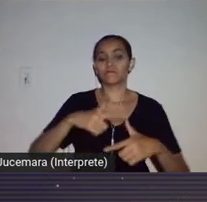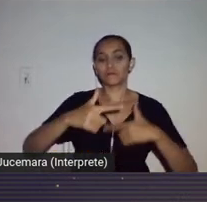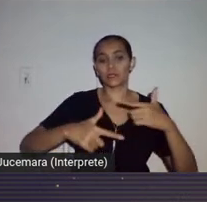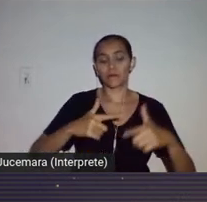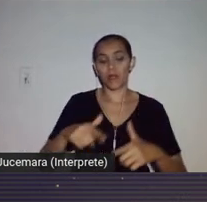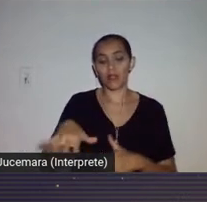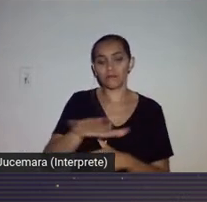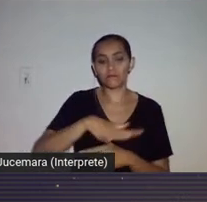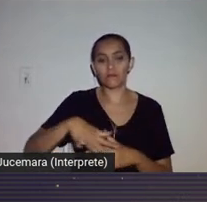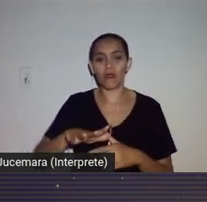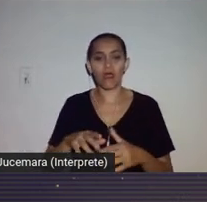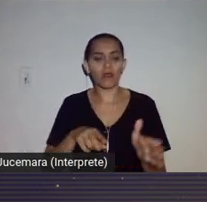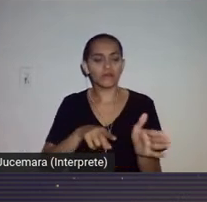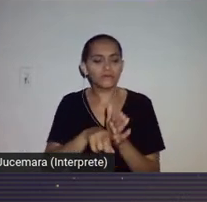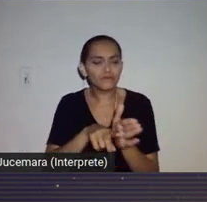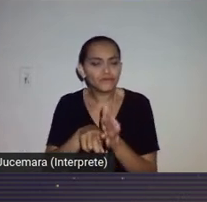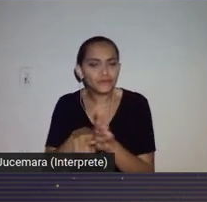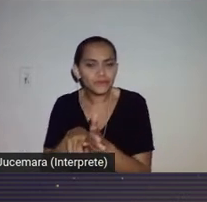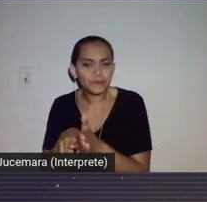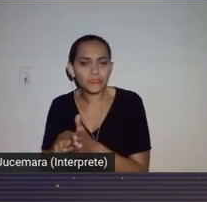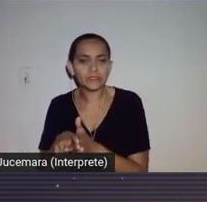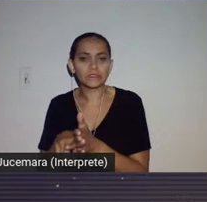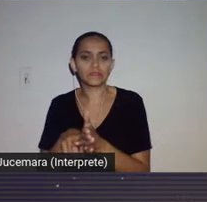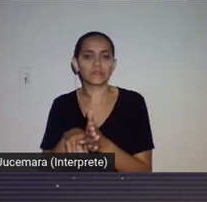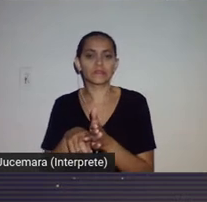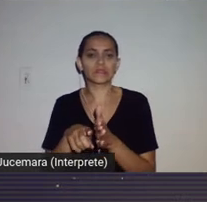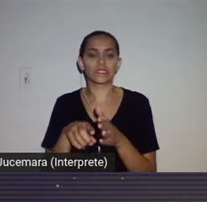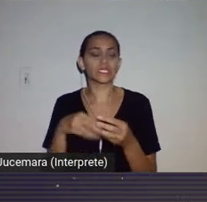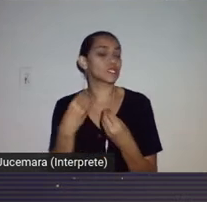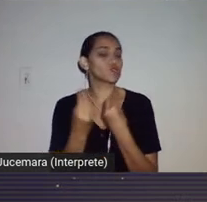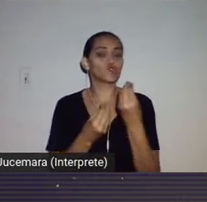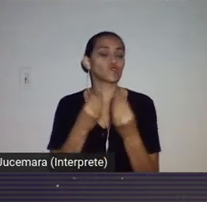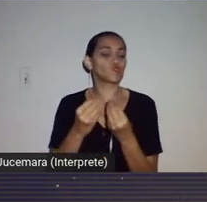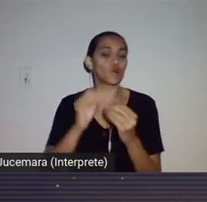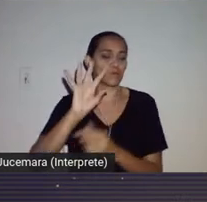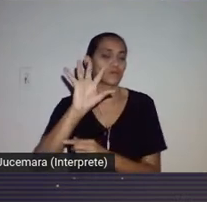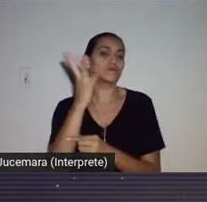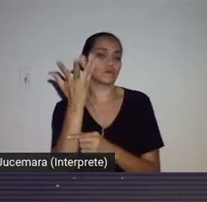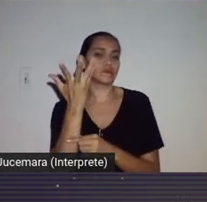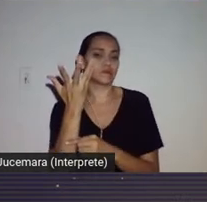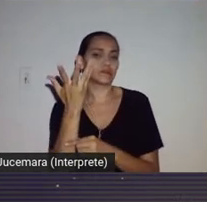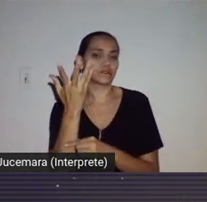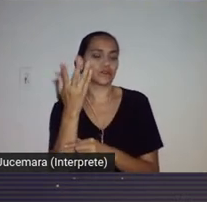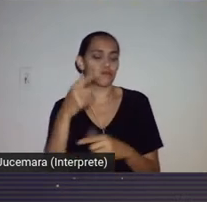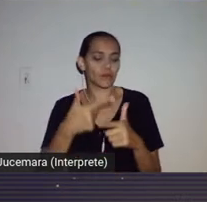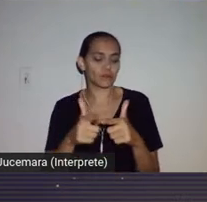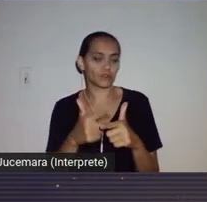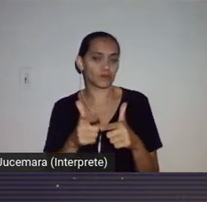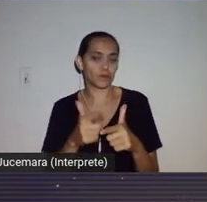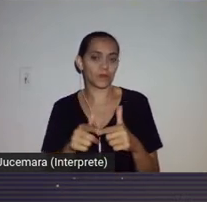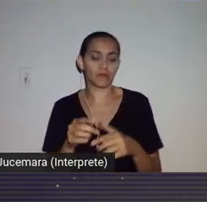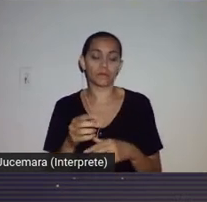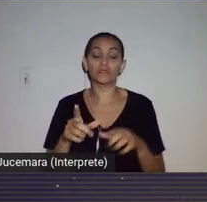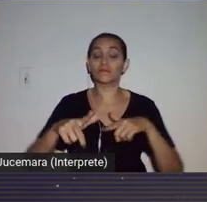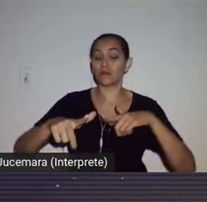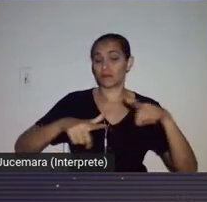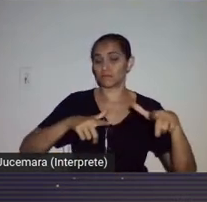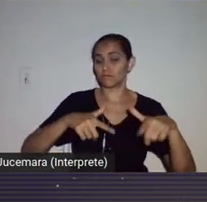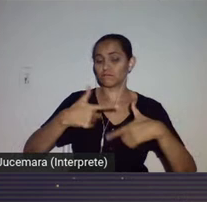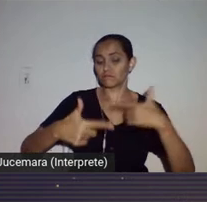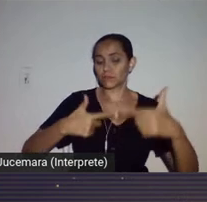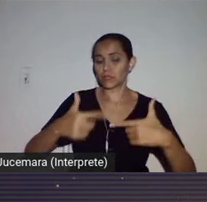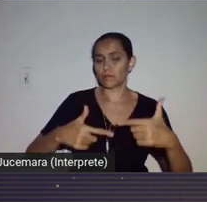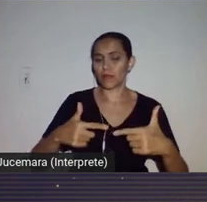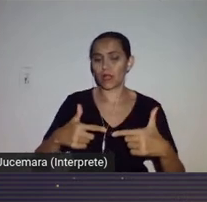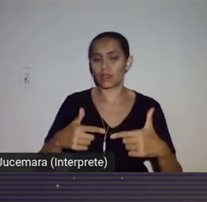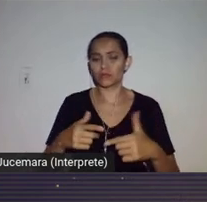essas pesquisas, né, de IA e de que problema a gente consegue resolver. E eu trabalho meio que nessa ponte entre pesquisa e